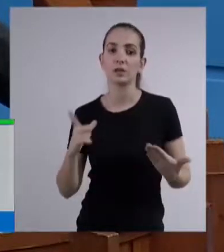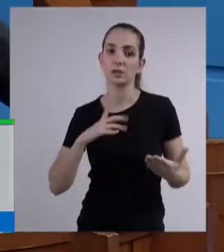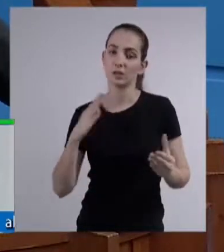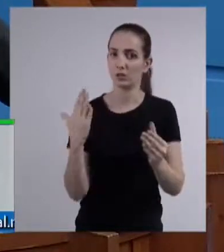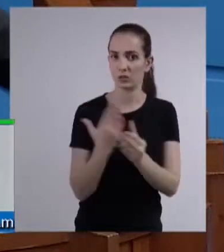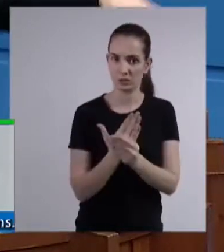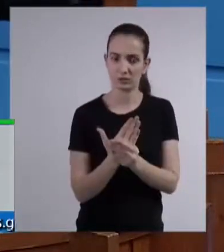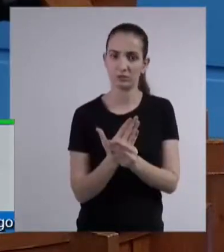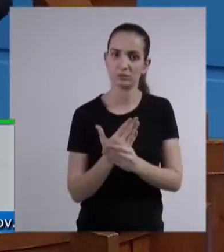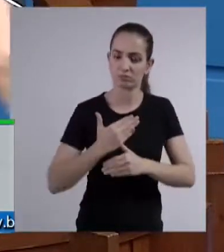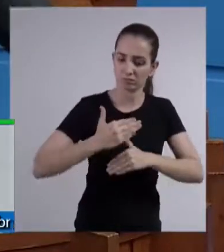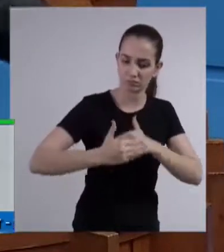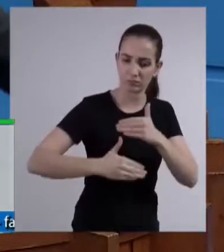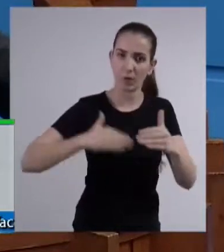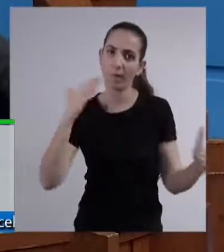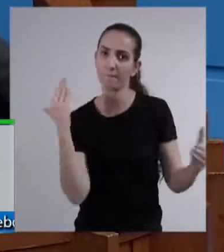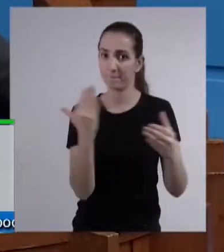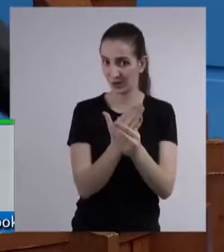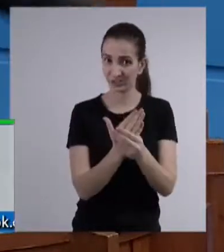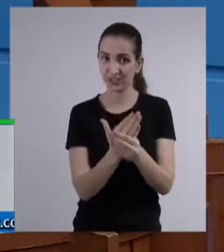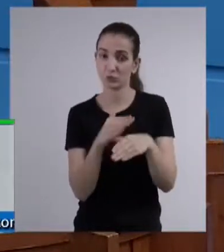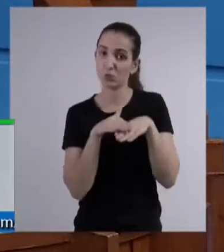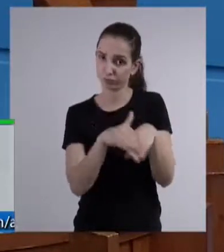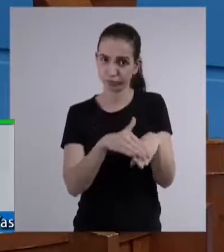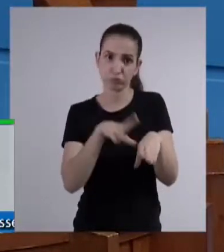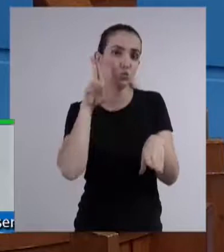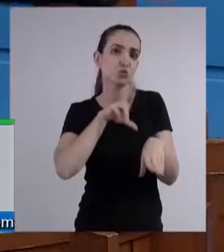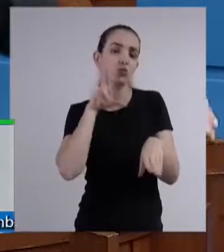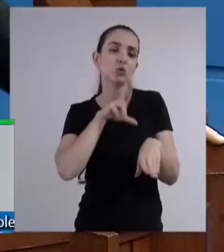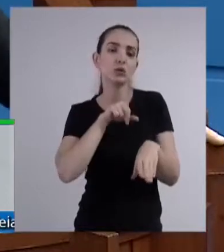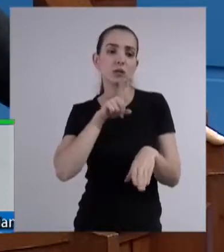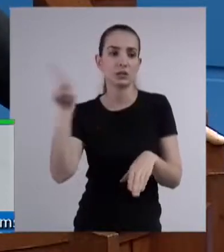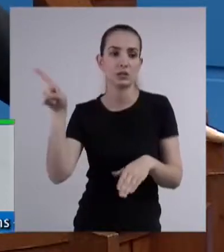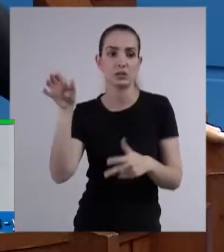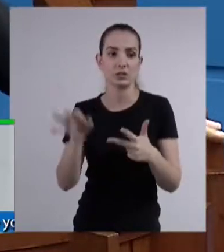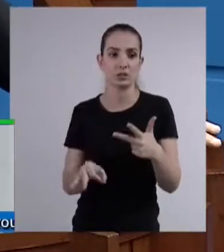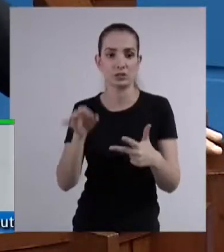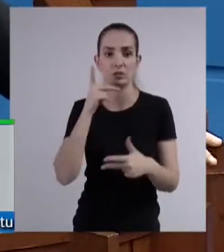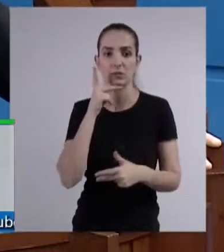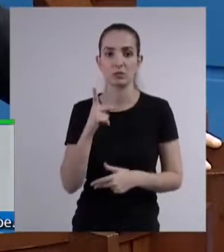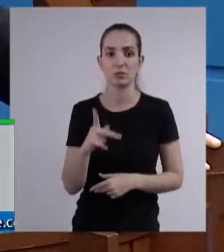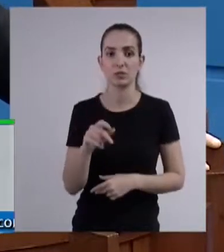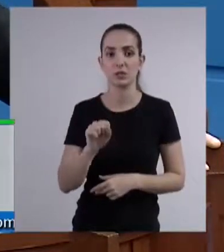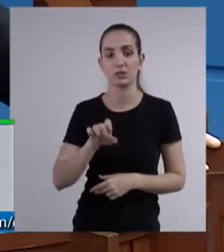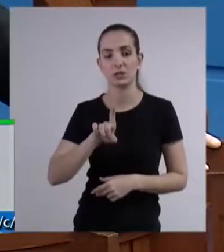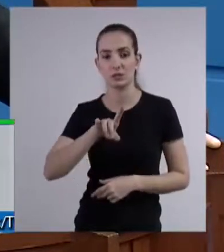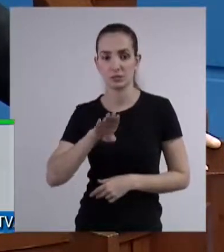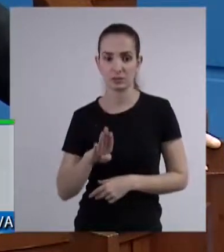processo contra o presidente Lula, daquele juiz do PSDB, Sérgio Moro,